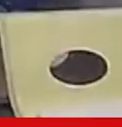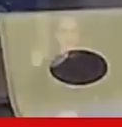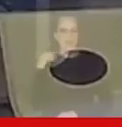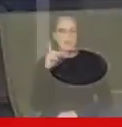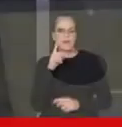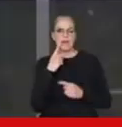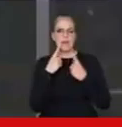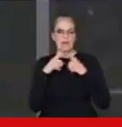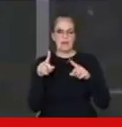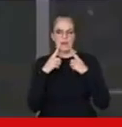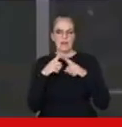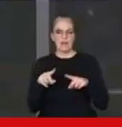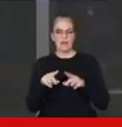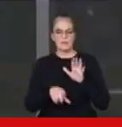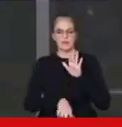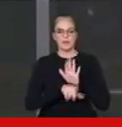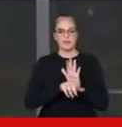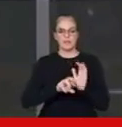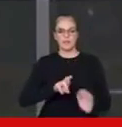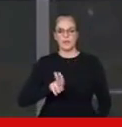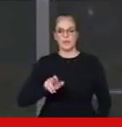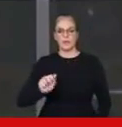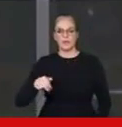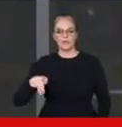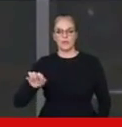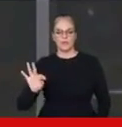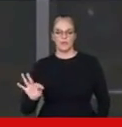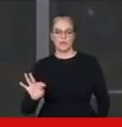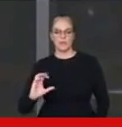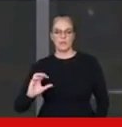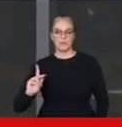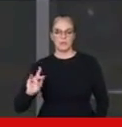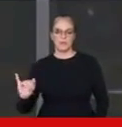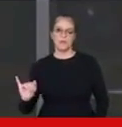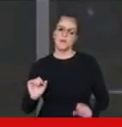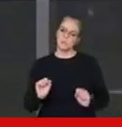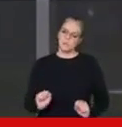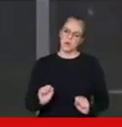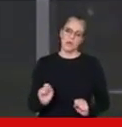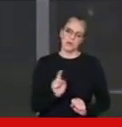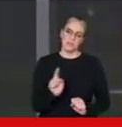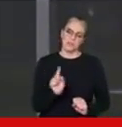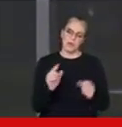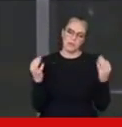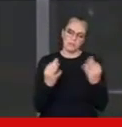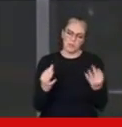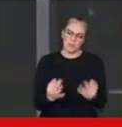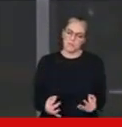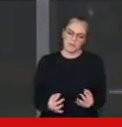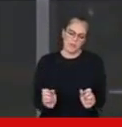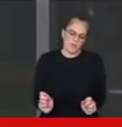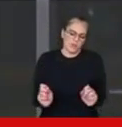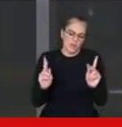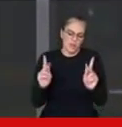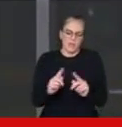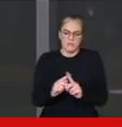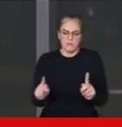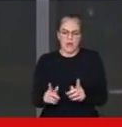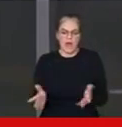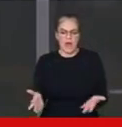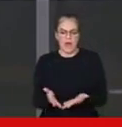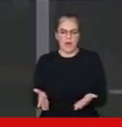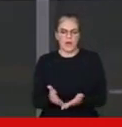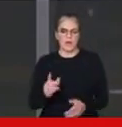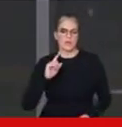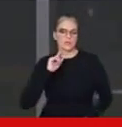até CPI. É claro que a Lei Rouanet pode não ser perfeita, mas com certeza essa imoralidade bolsonarista